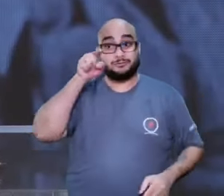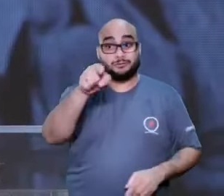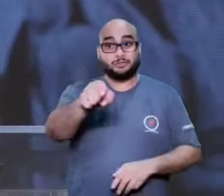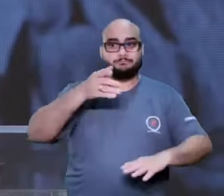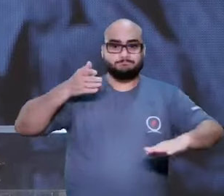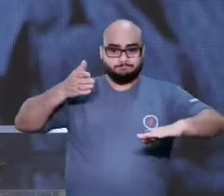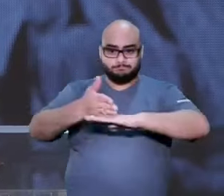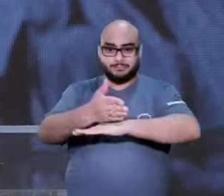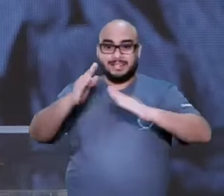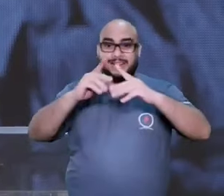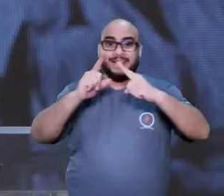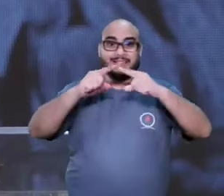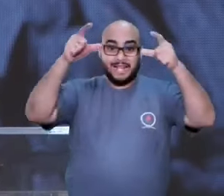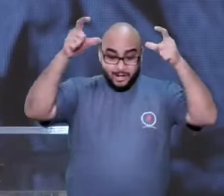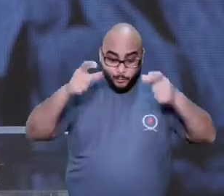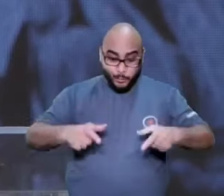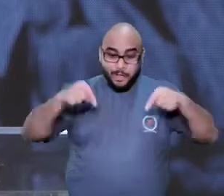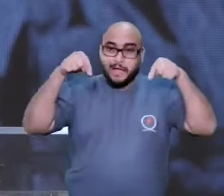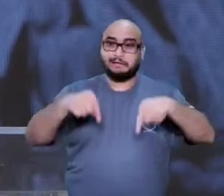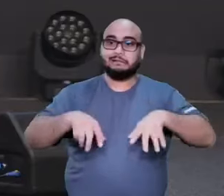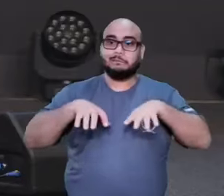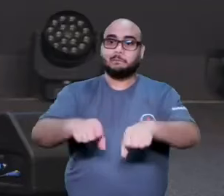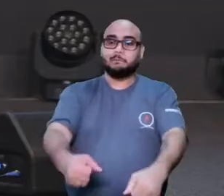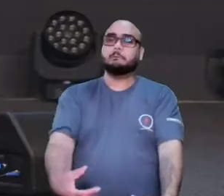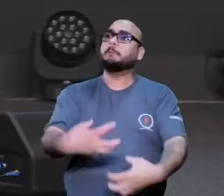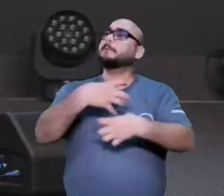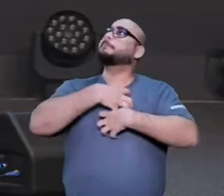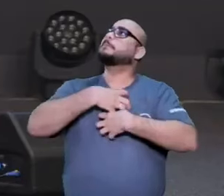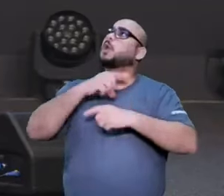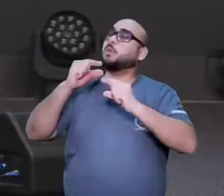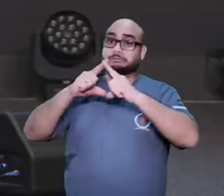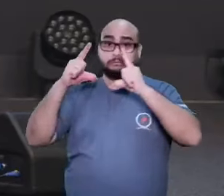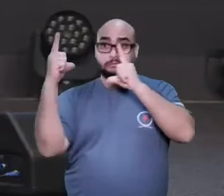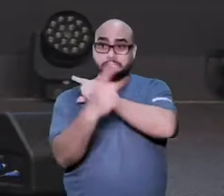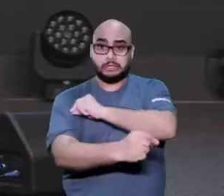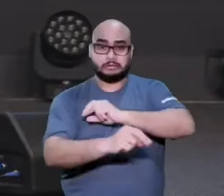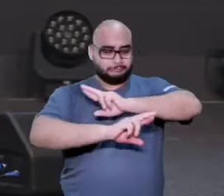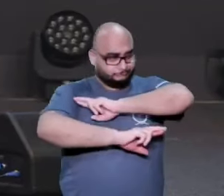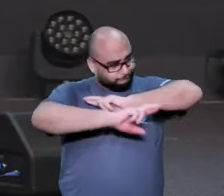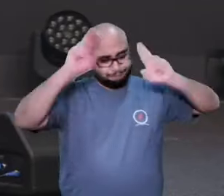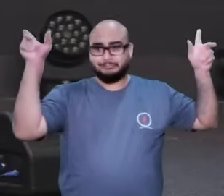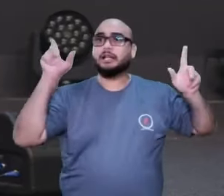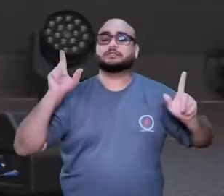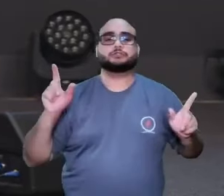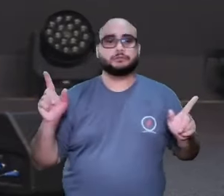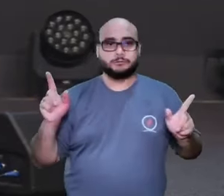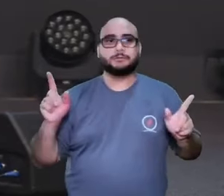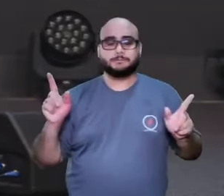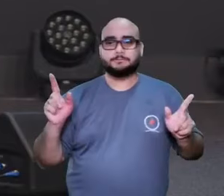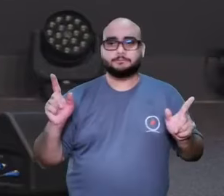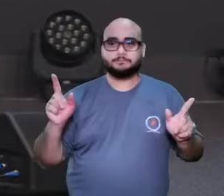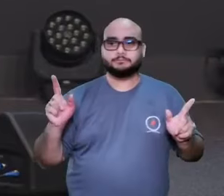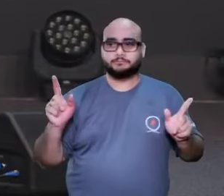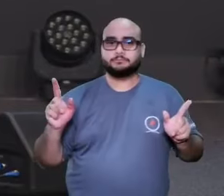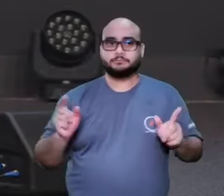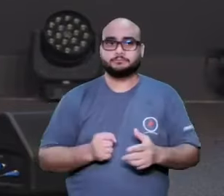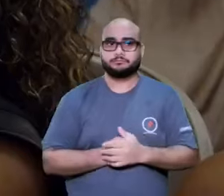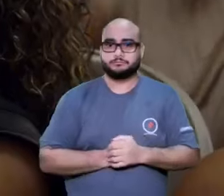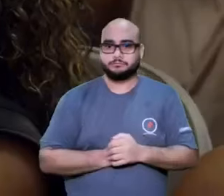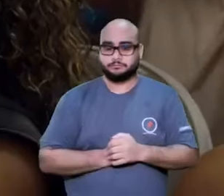nesta casa de uma maneira e voltará para a sua residência totalmente